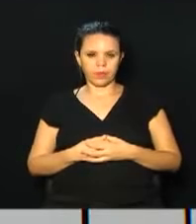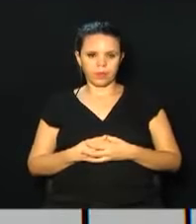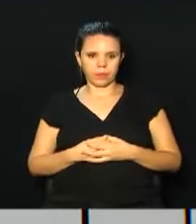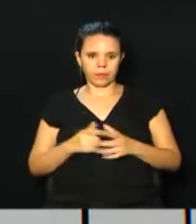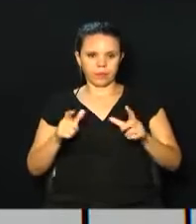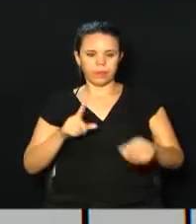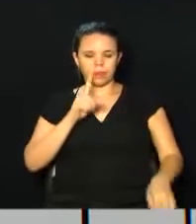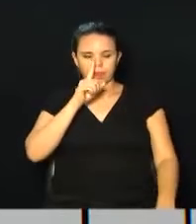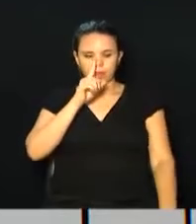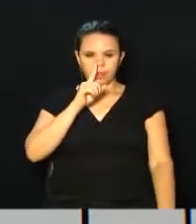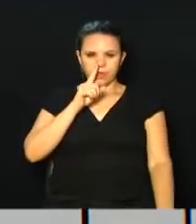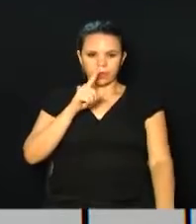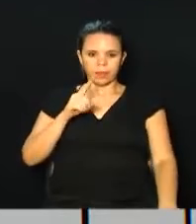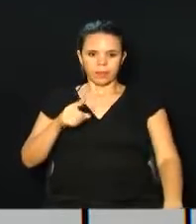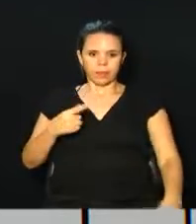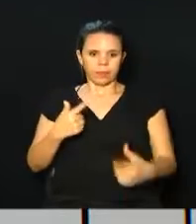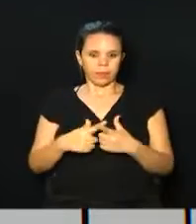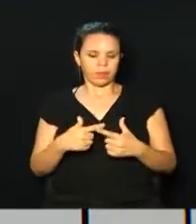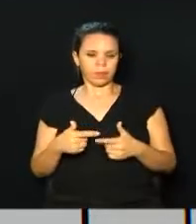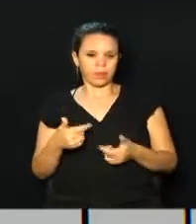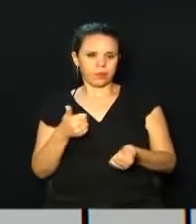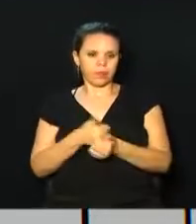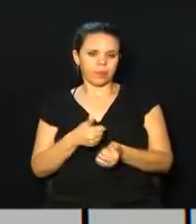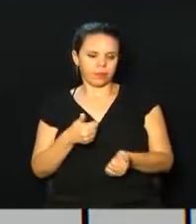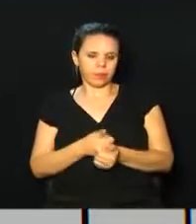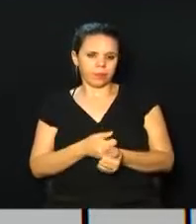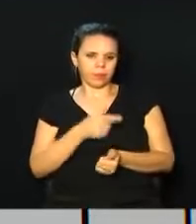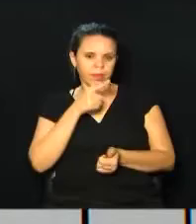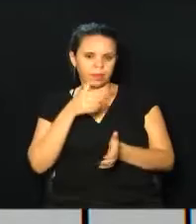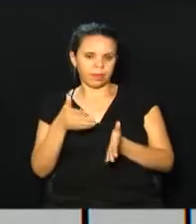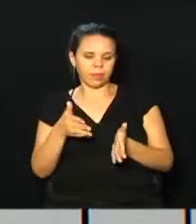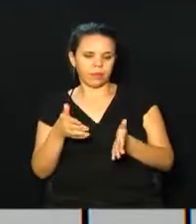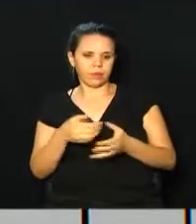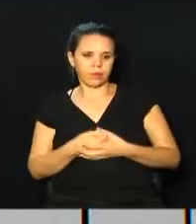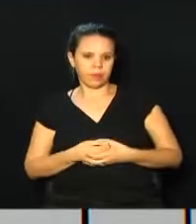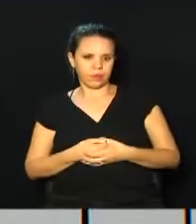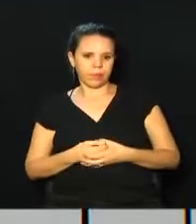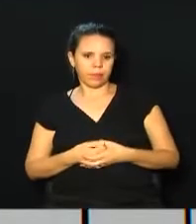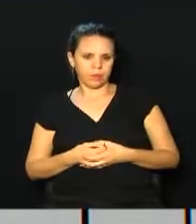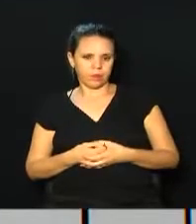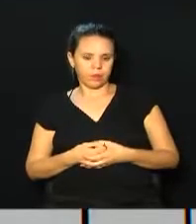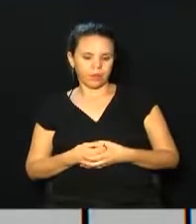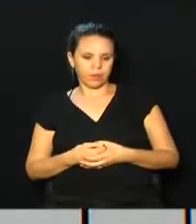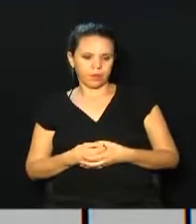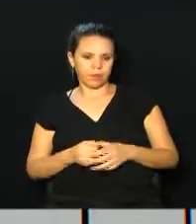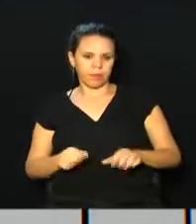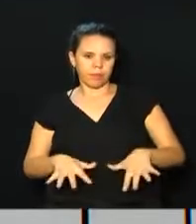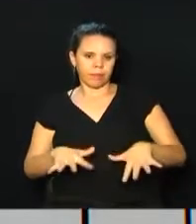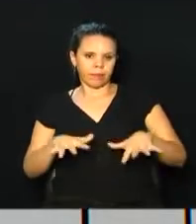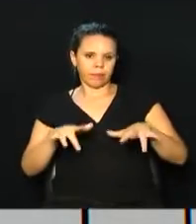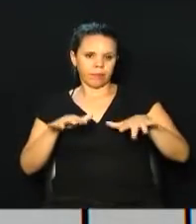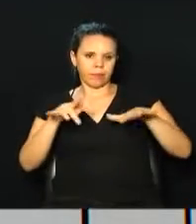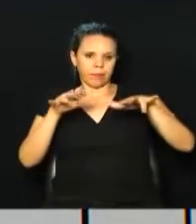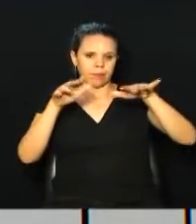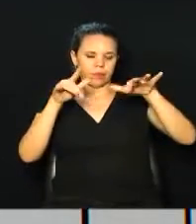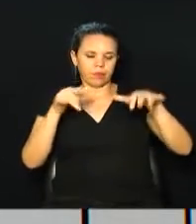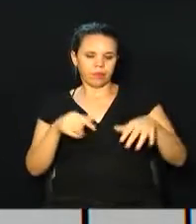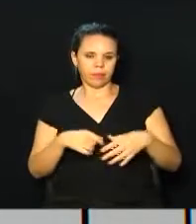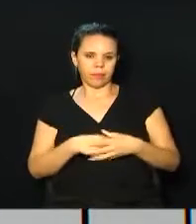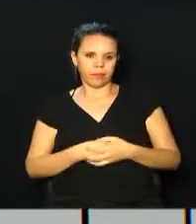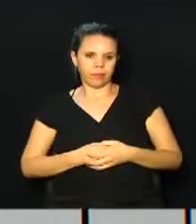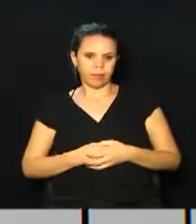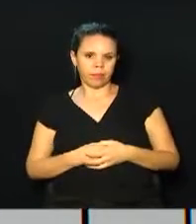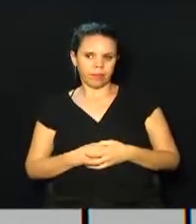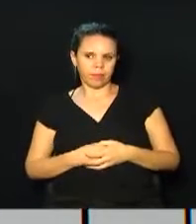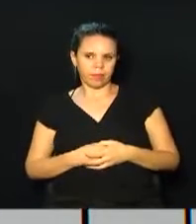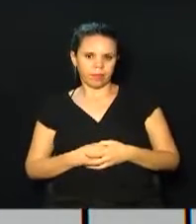de risco por estarem passando ou transitando em pontos de inundação e alagamento.